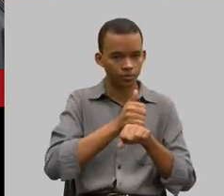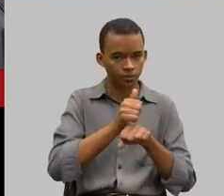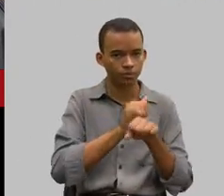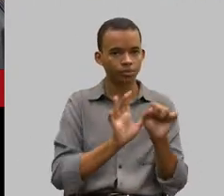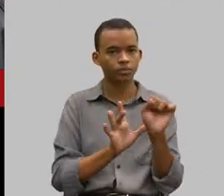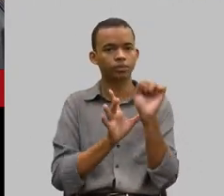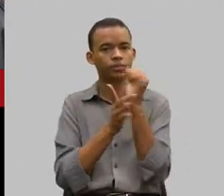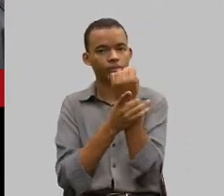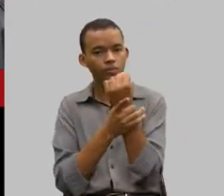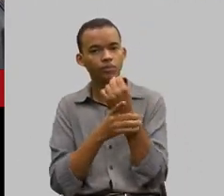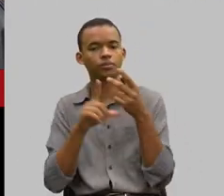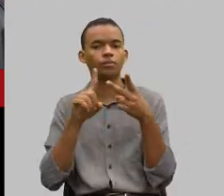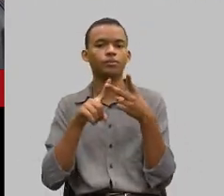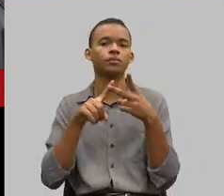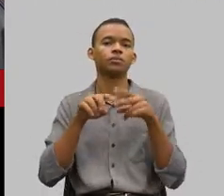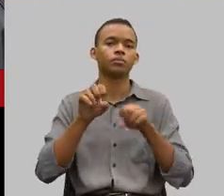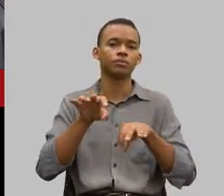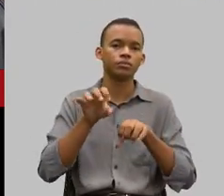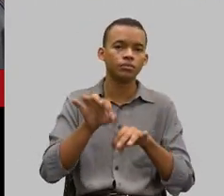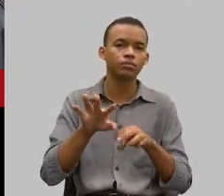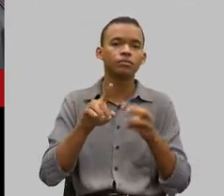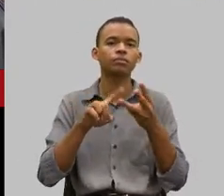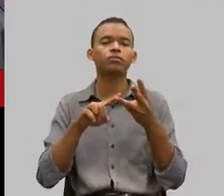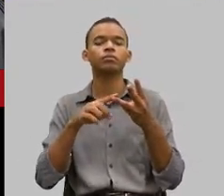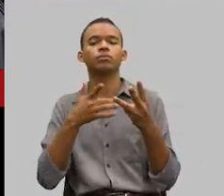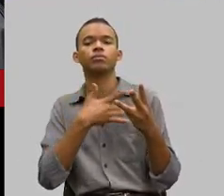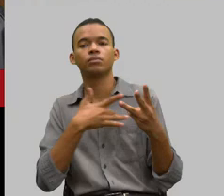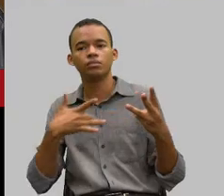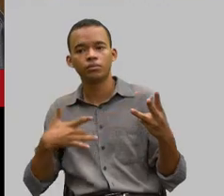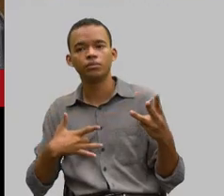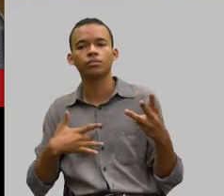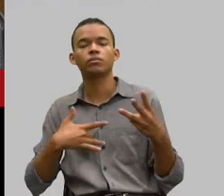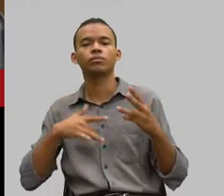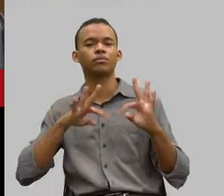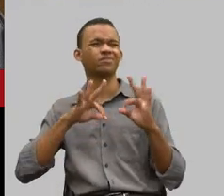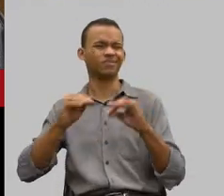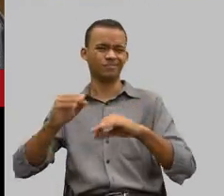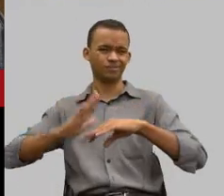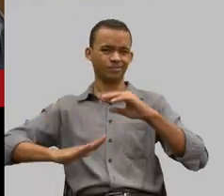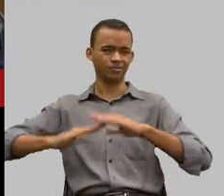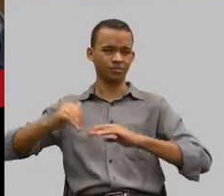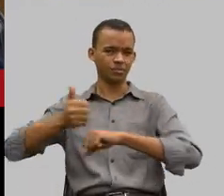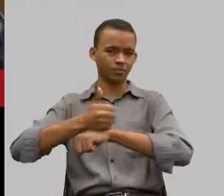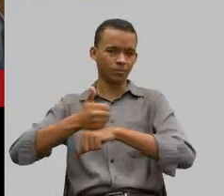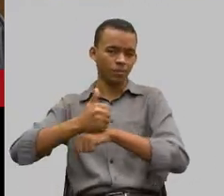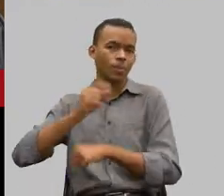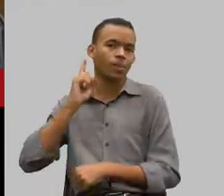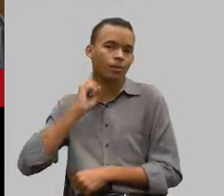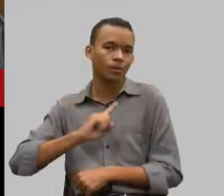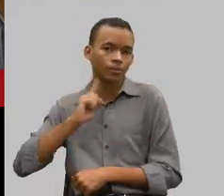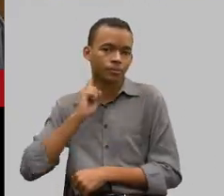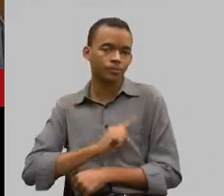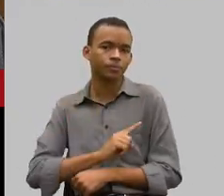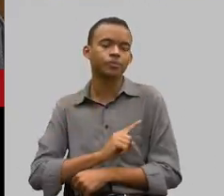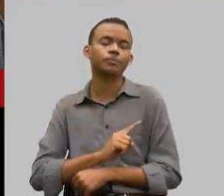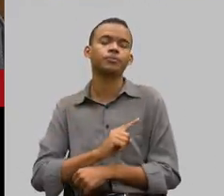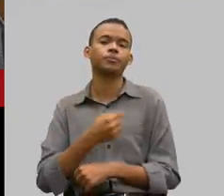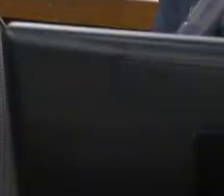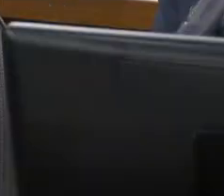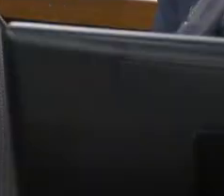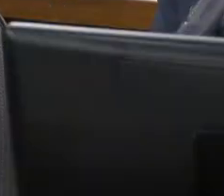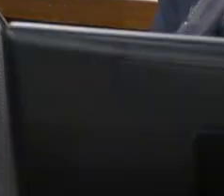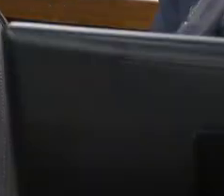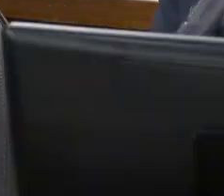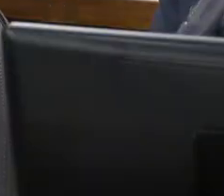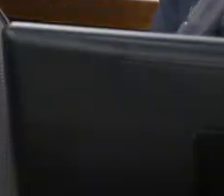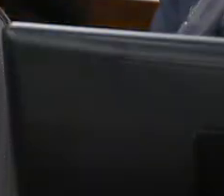da educação da saúde todos os servidores do Estado situação do Estado